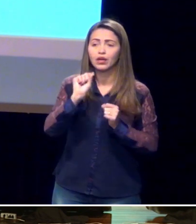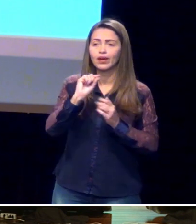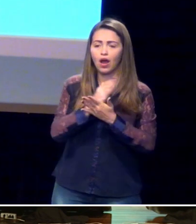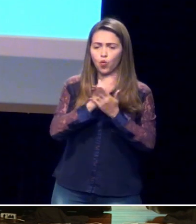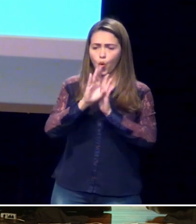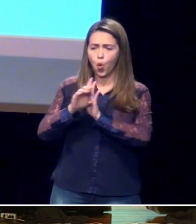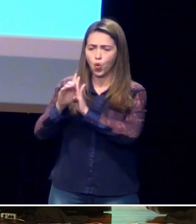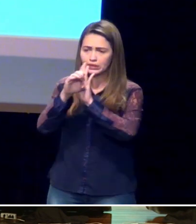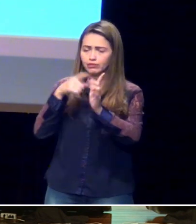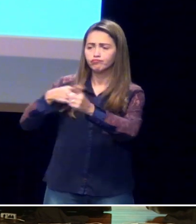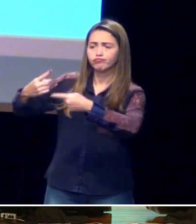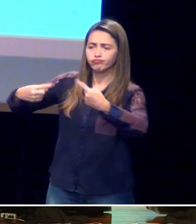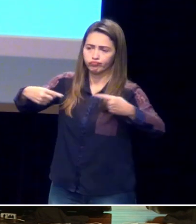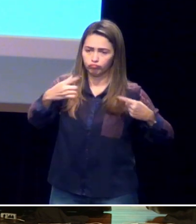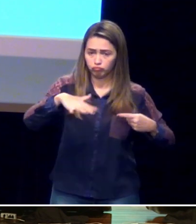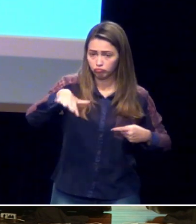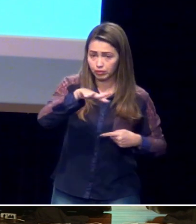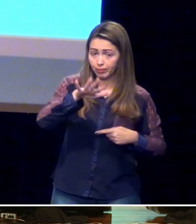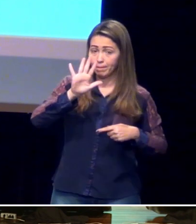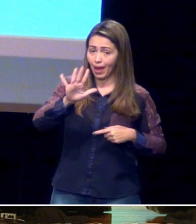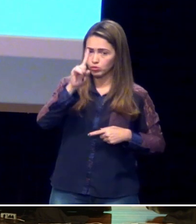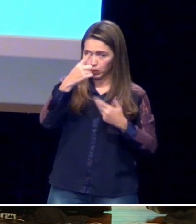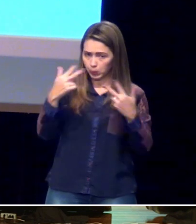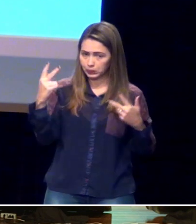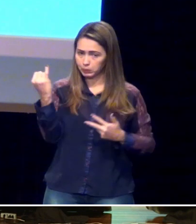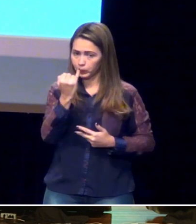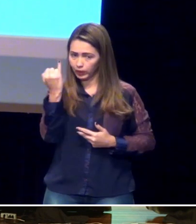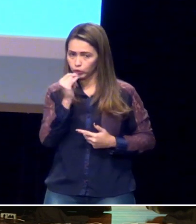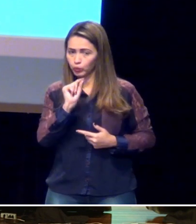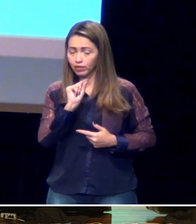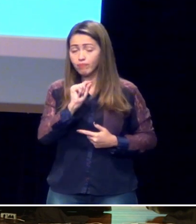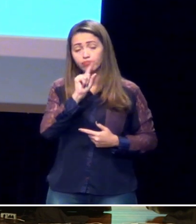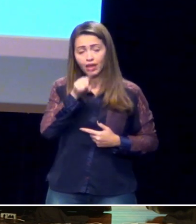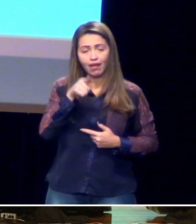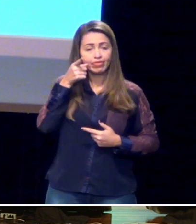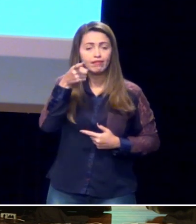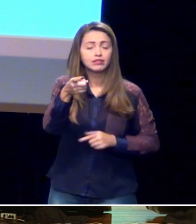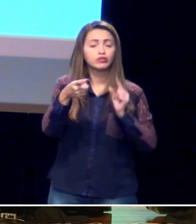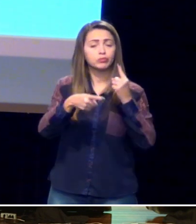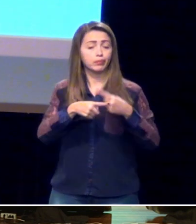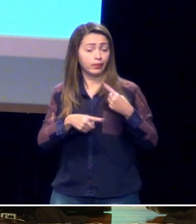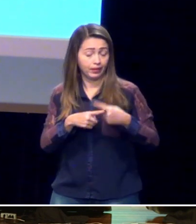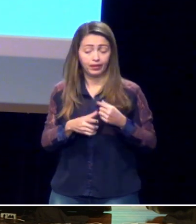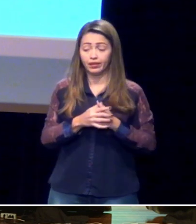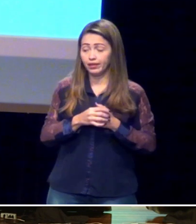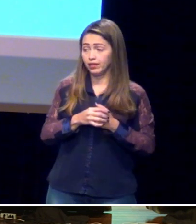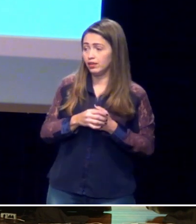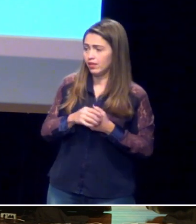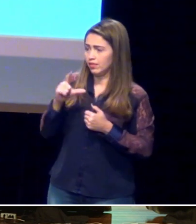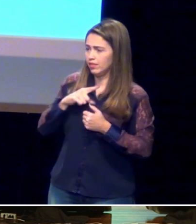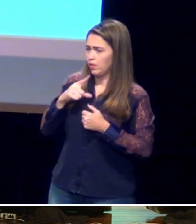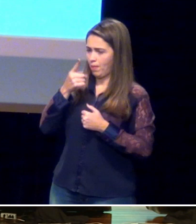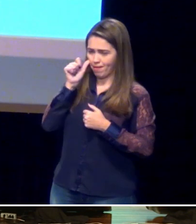alguns conceitos e discutir. E um parênteses. E é tão interessante isso que